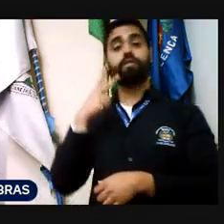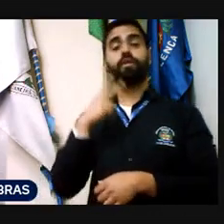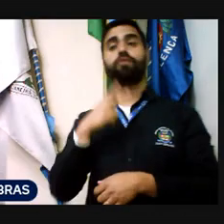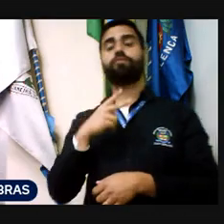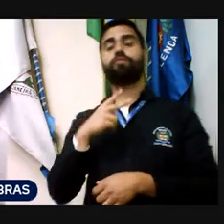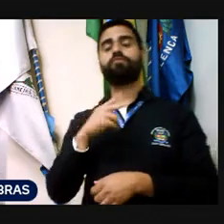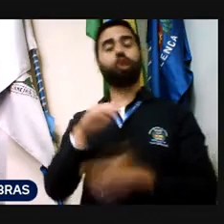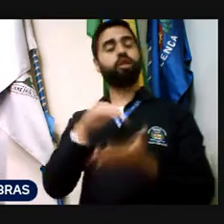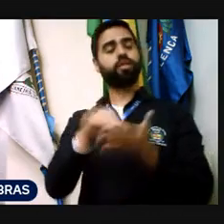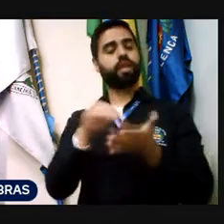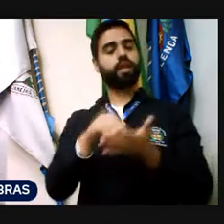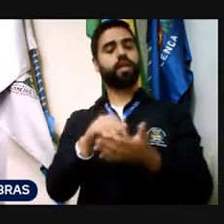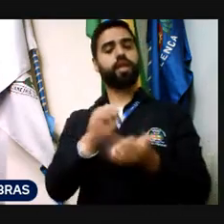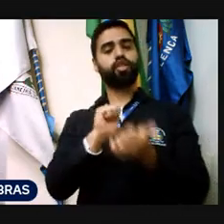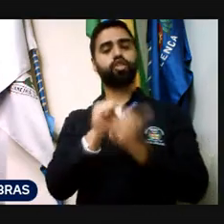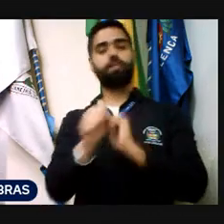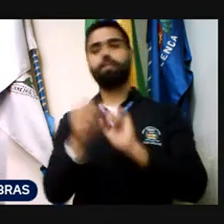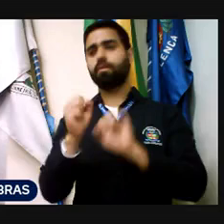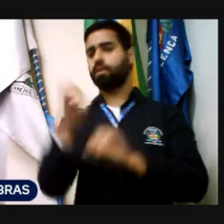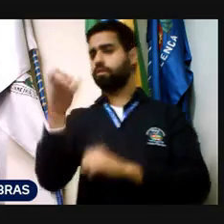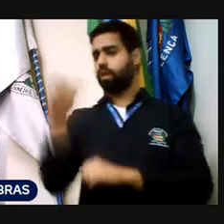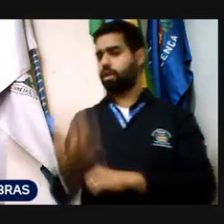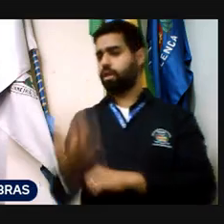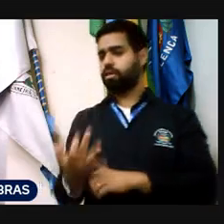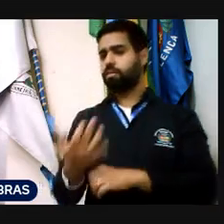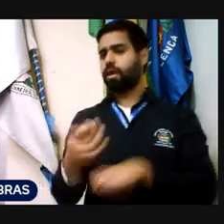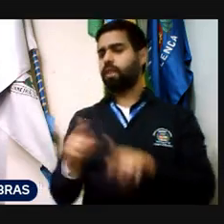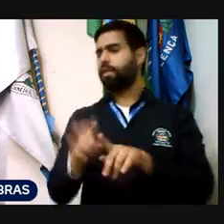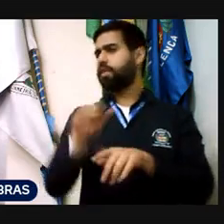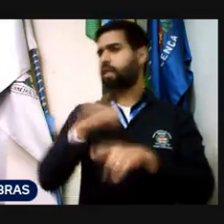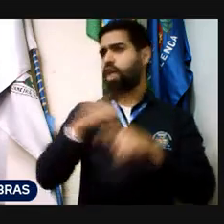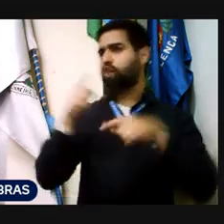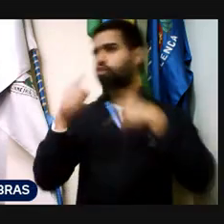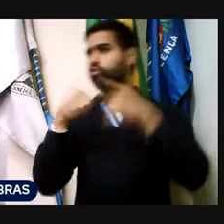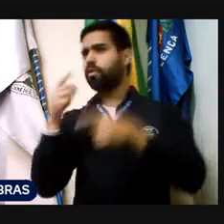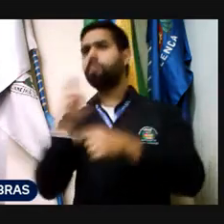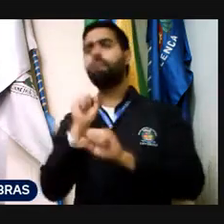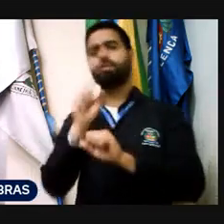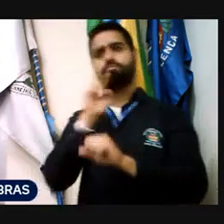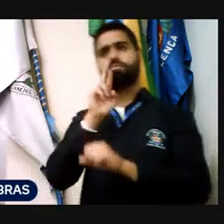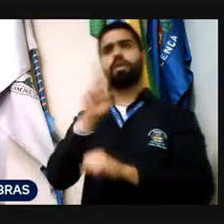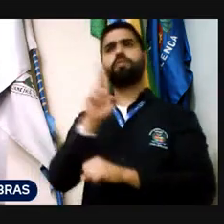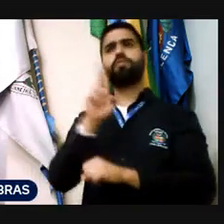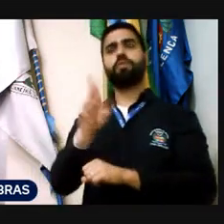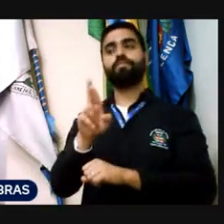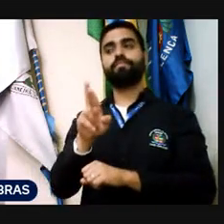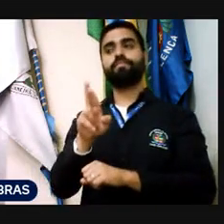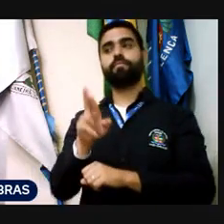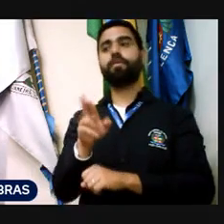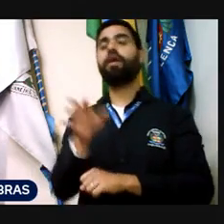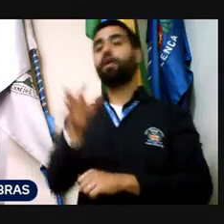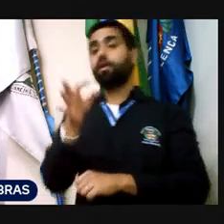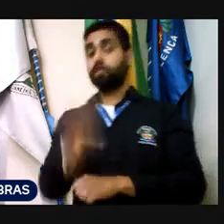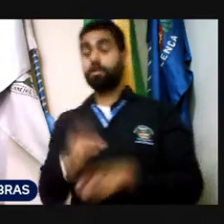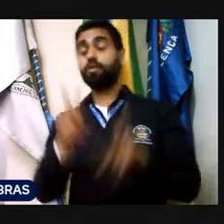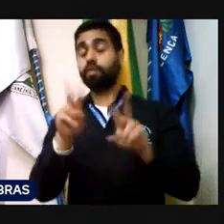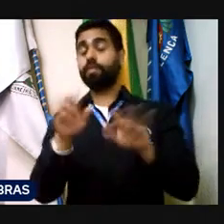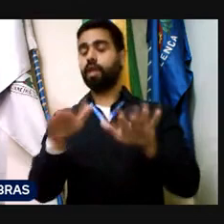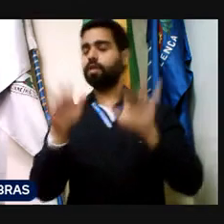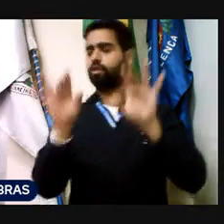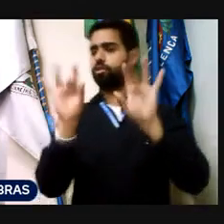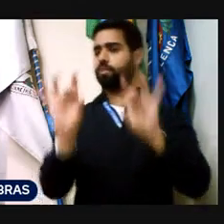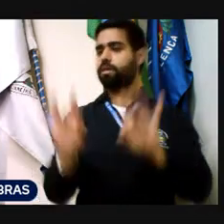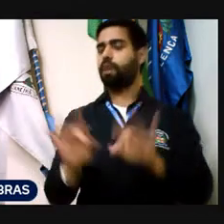plenário dessa casa para que possa esclarecer e dirimir todas as questões relativas à pasta. Na certeza de que o assunto merecerá especial atenção de